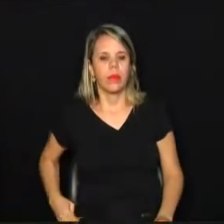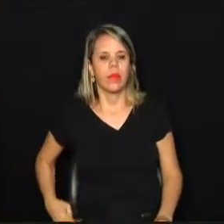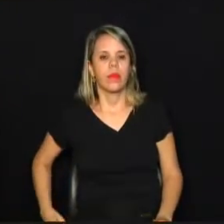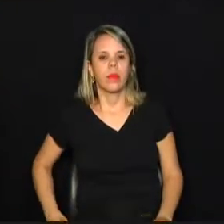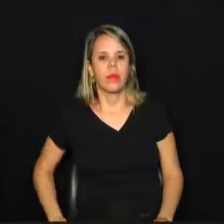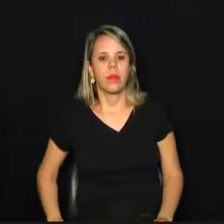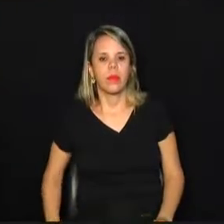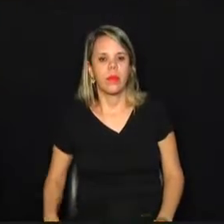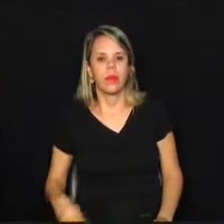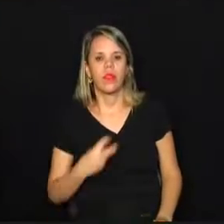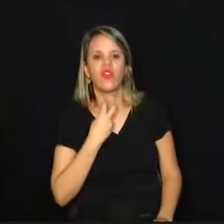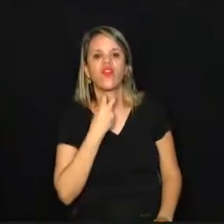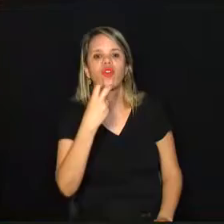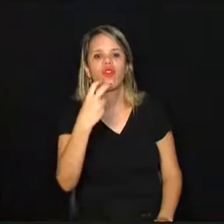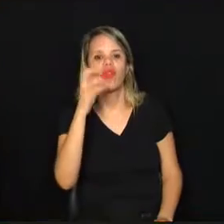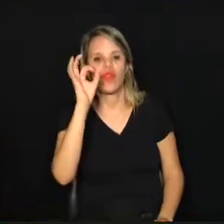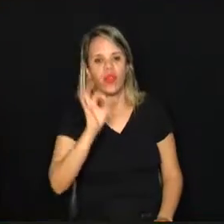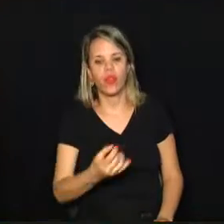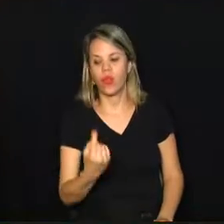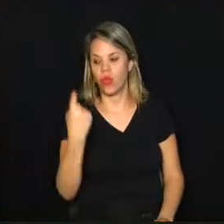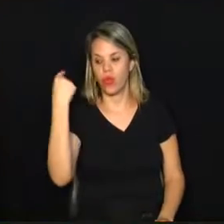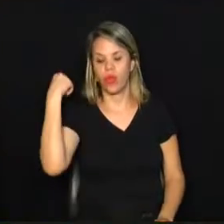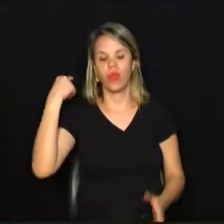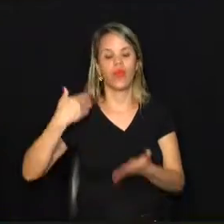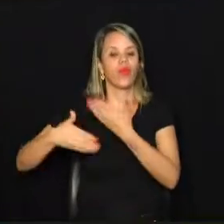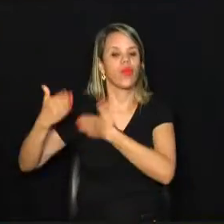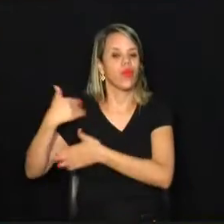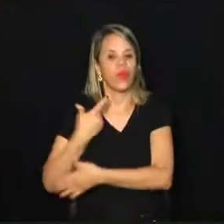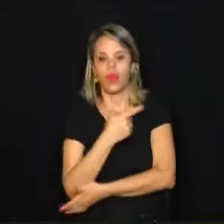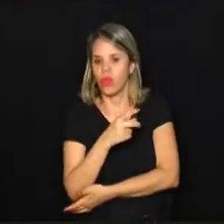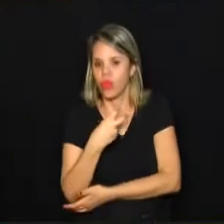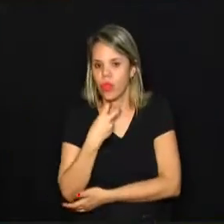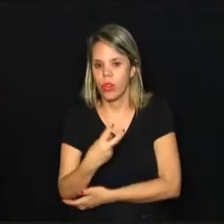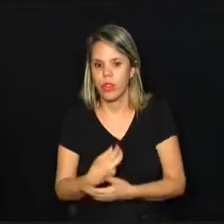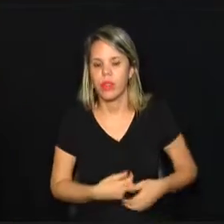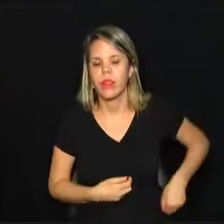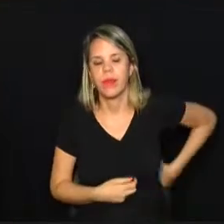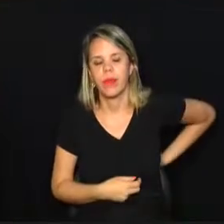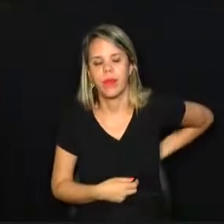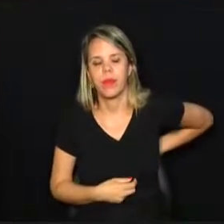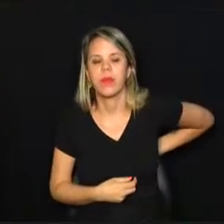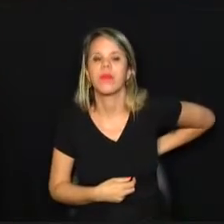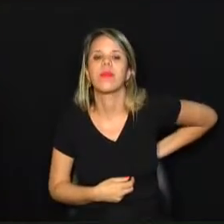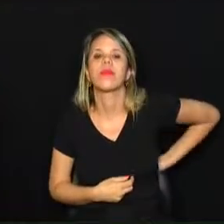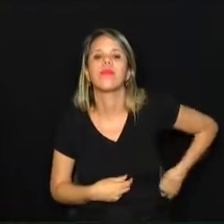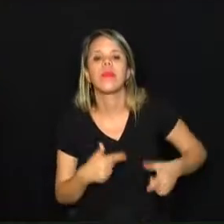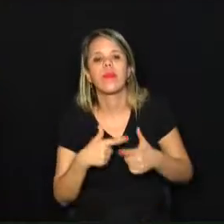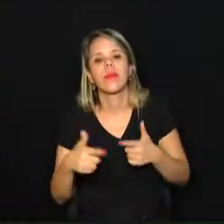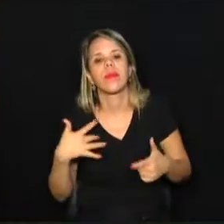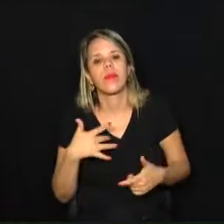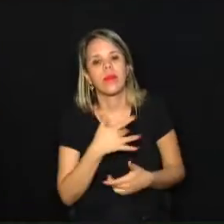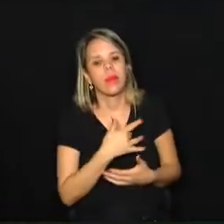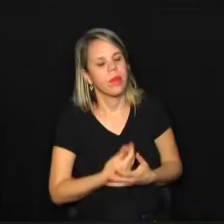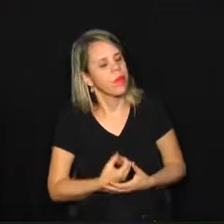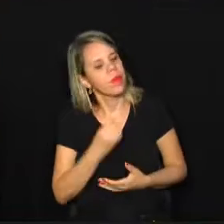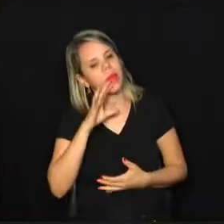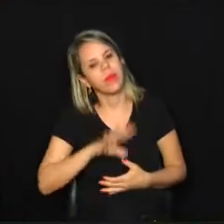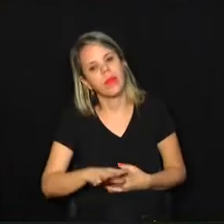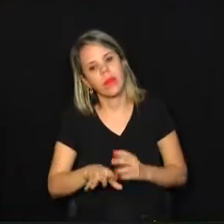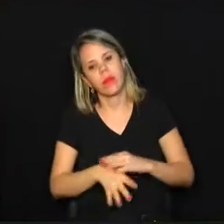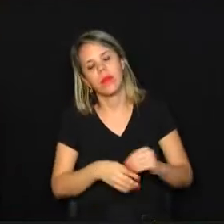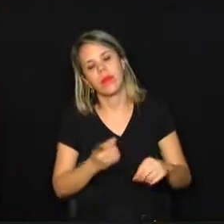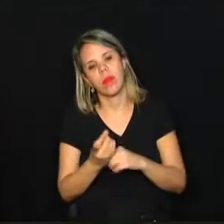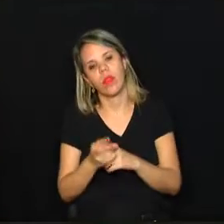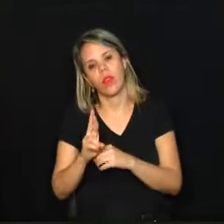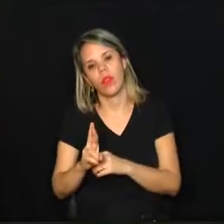Com voz hoje, né? Das últimas vezes eu estava sem voz por um problema de saúde. Boa tarde, doutor